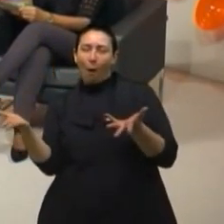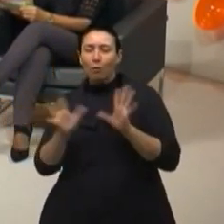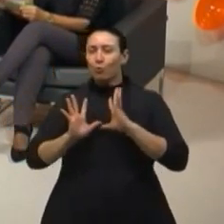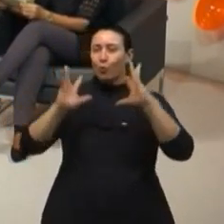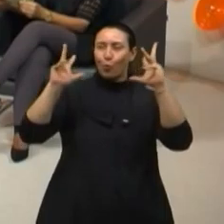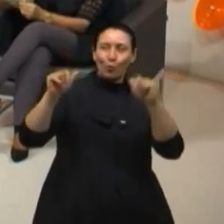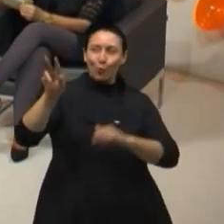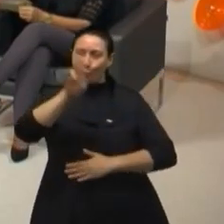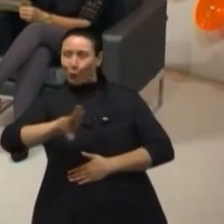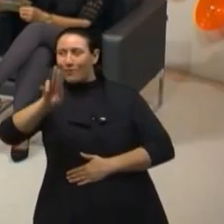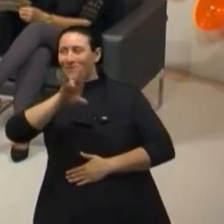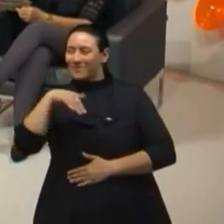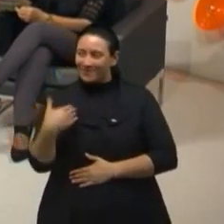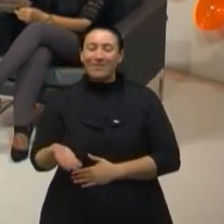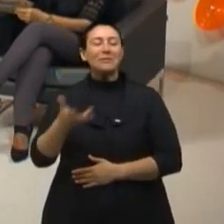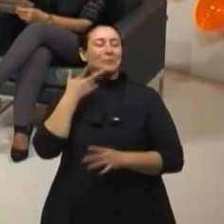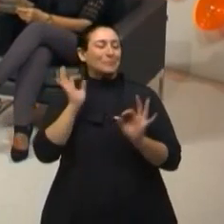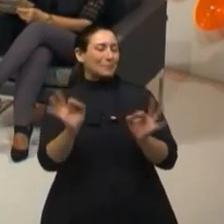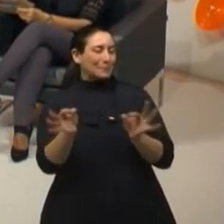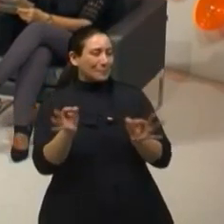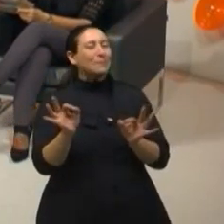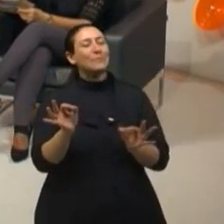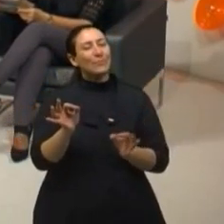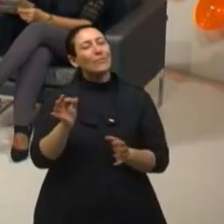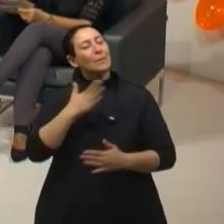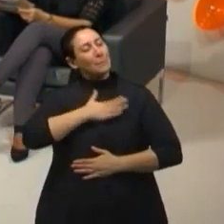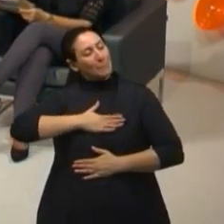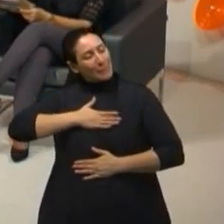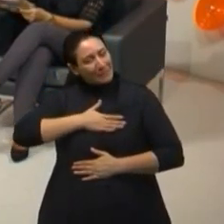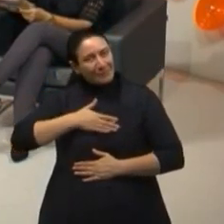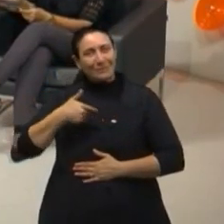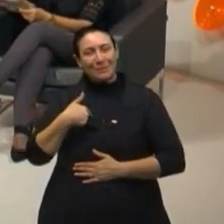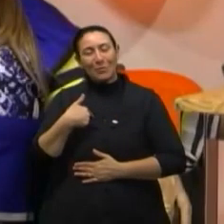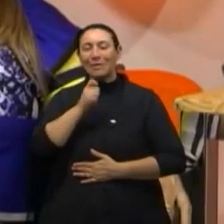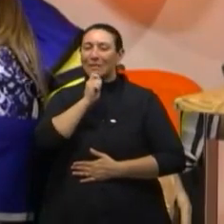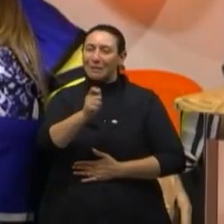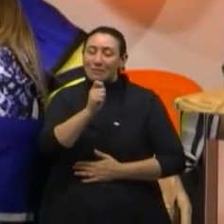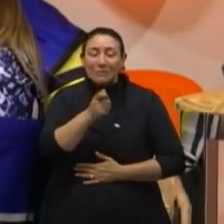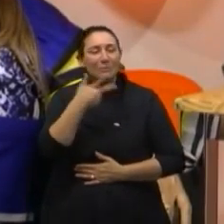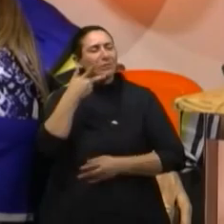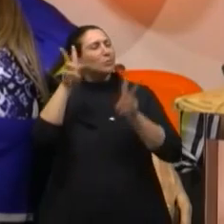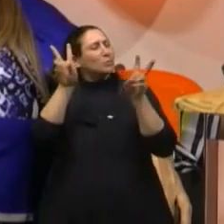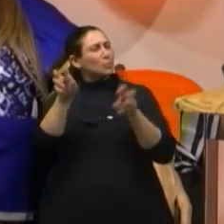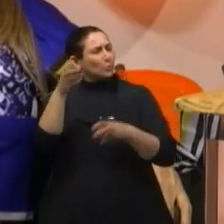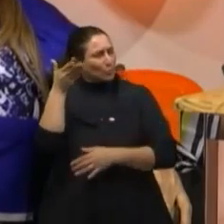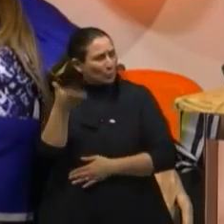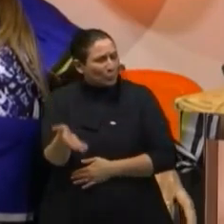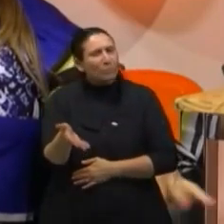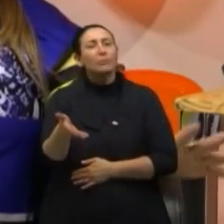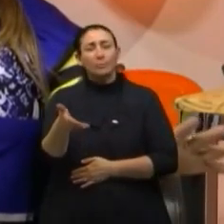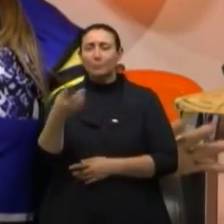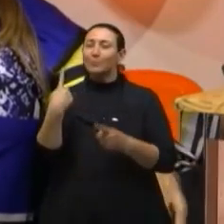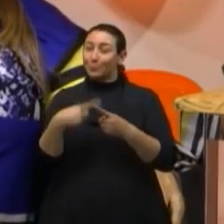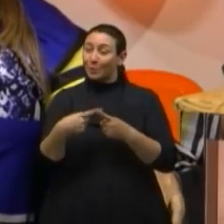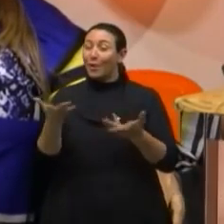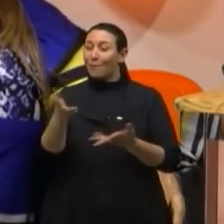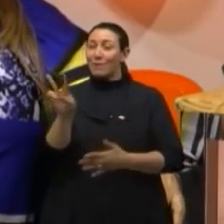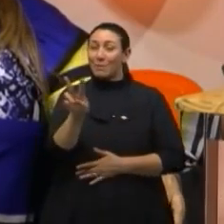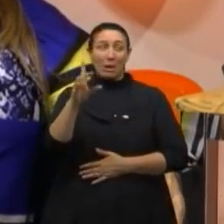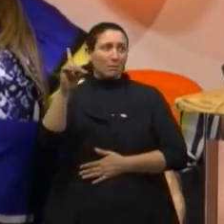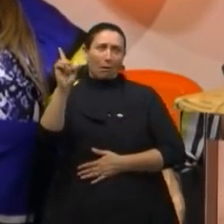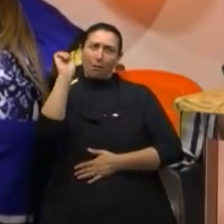da vez né Exatamente é um prazer est contigo Isabel e falar sobre esse assunto que como Bola da Vez